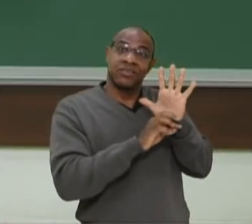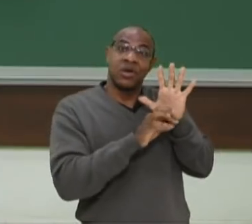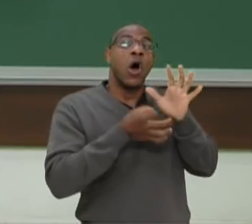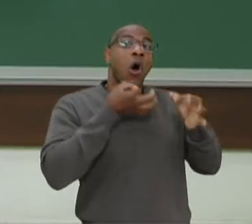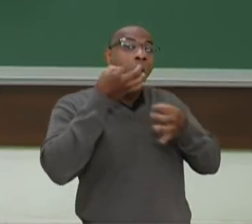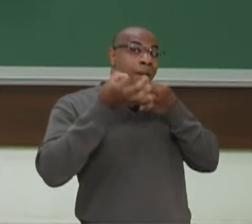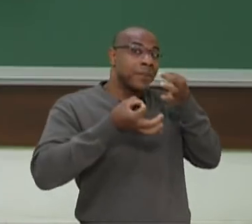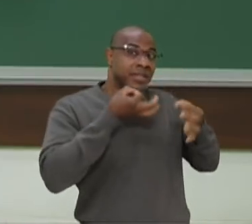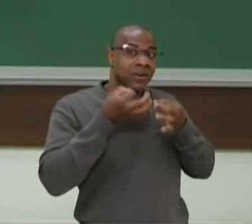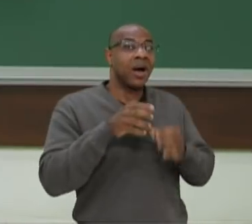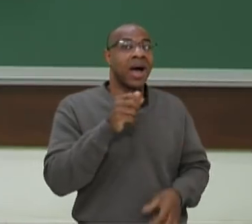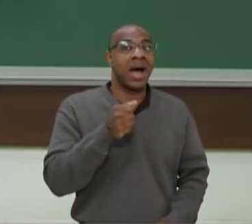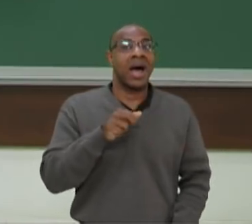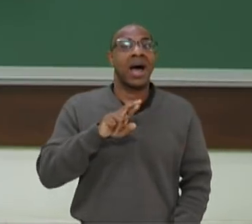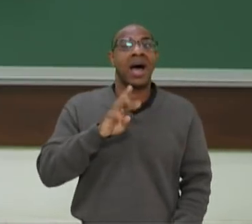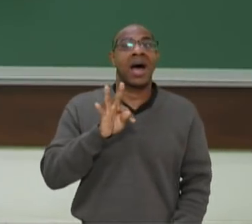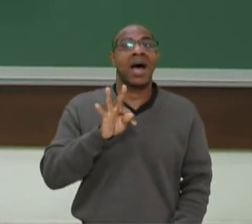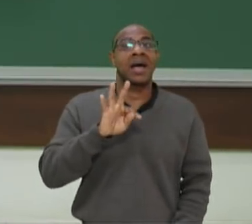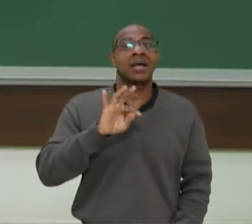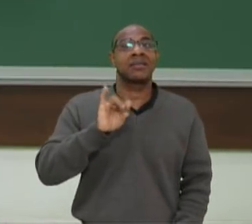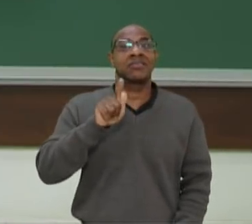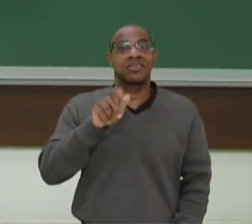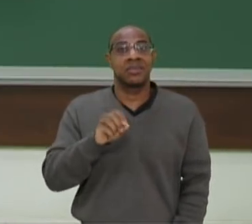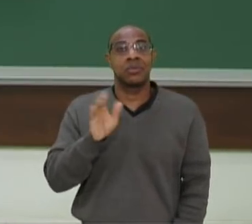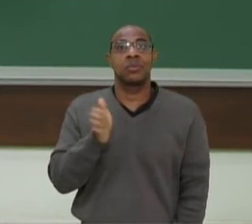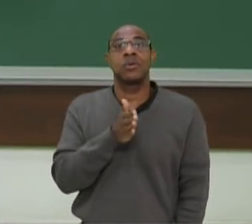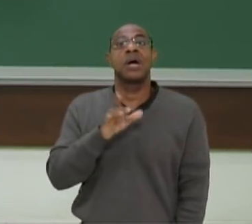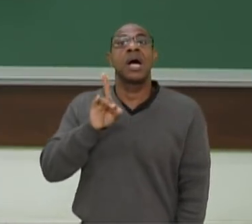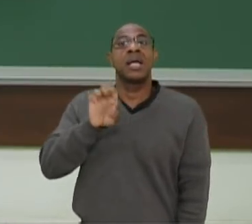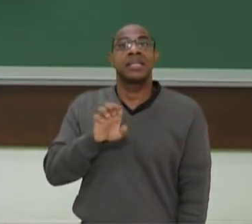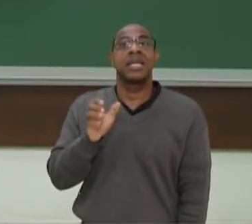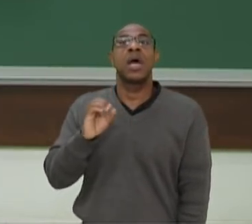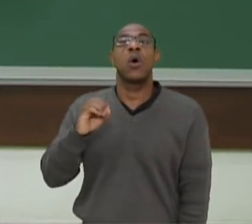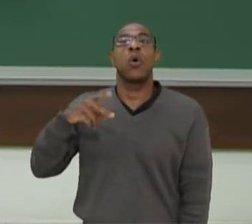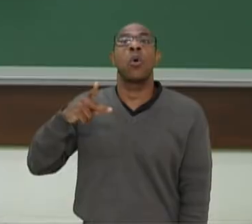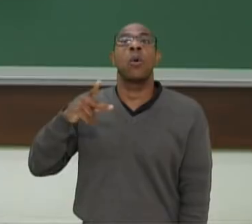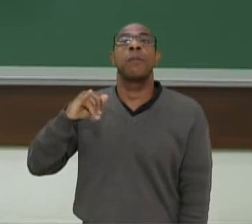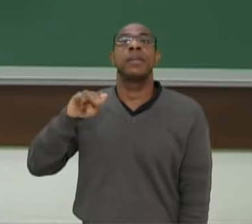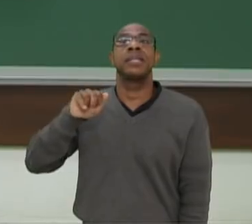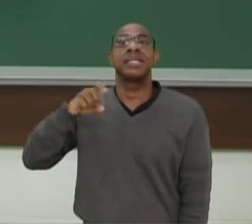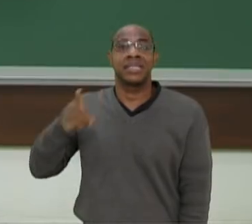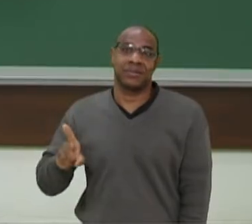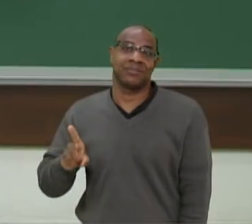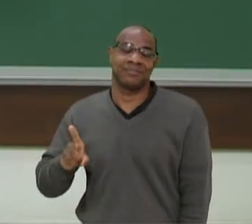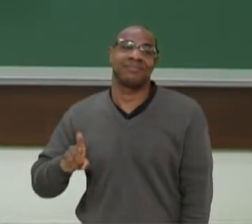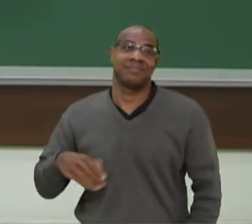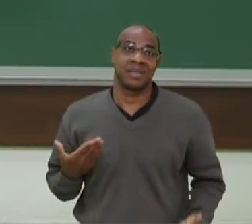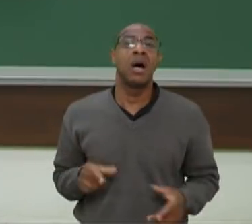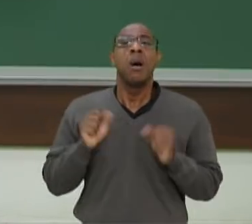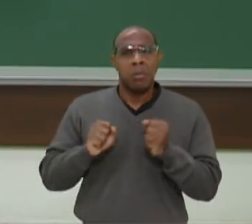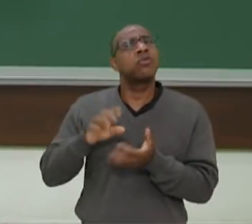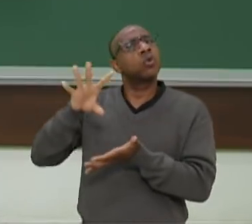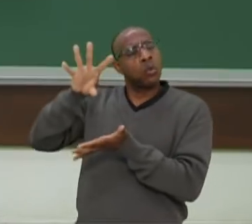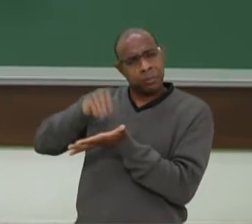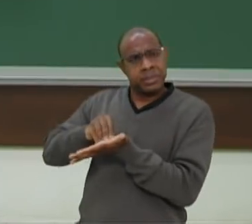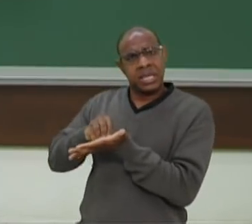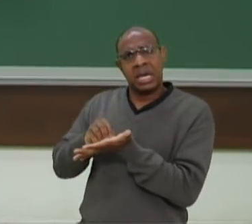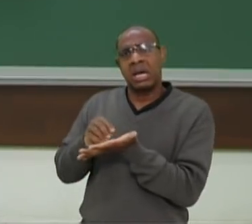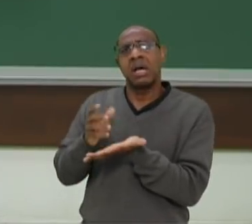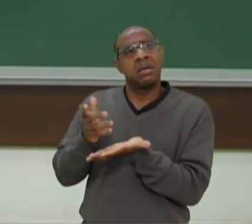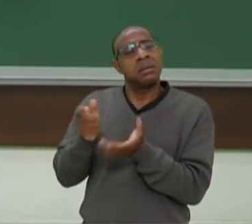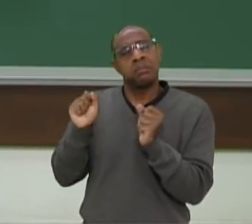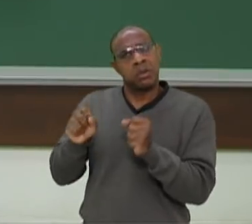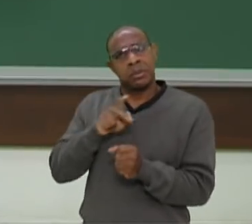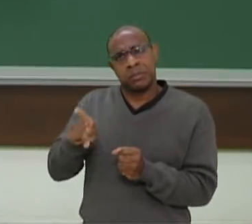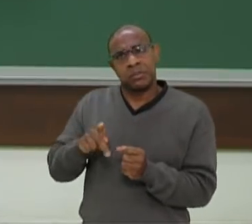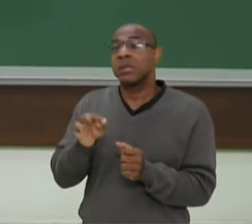pode retomar lá os slides novamente e você pode até copiar esse texto da prof como exemplo e